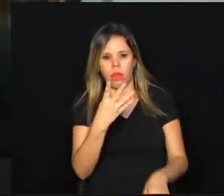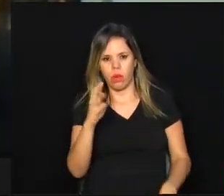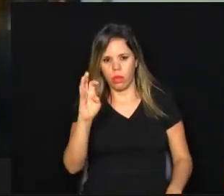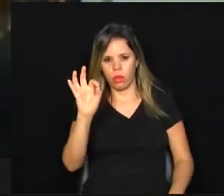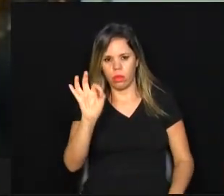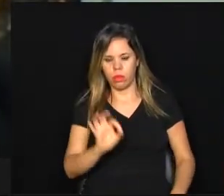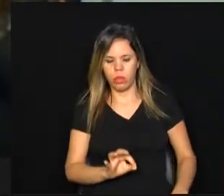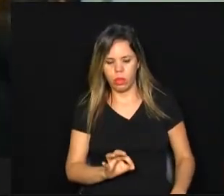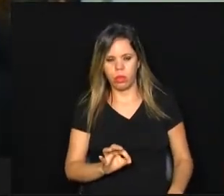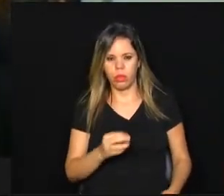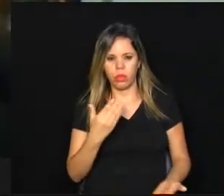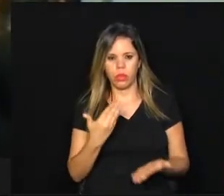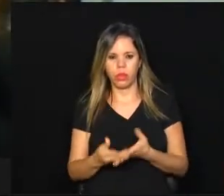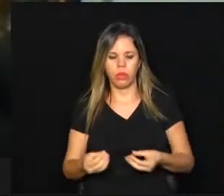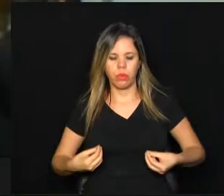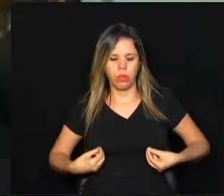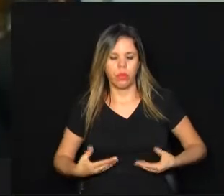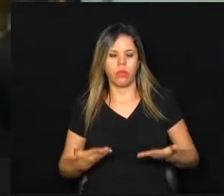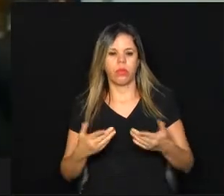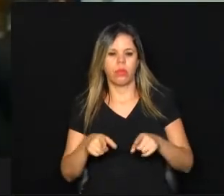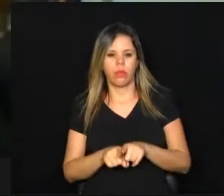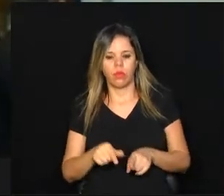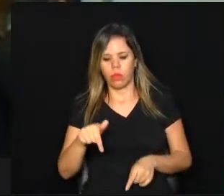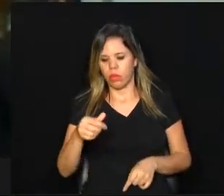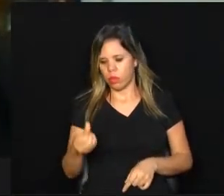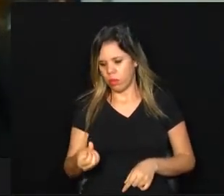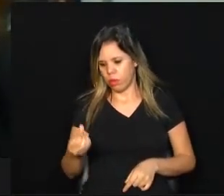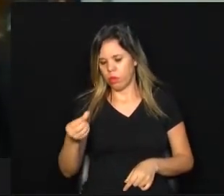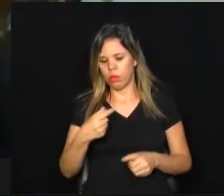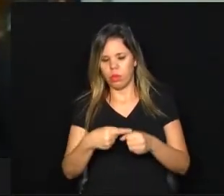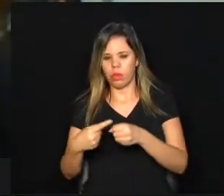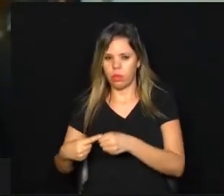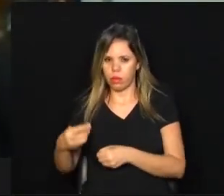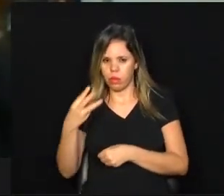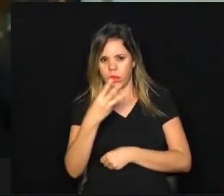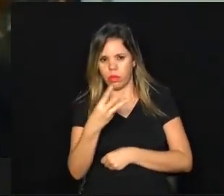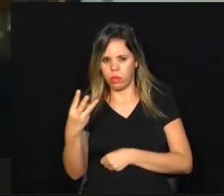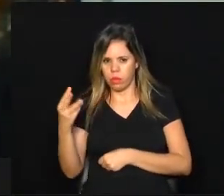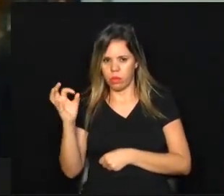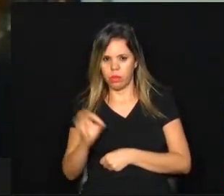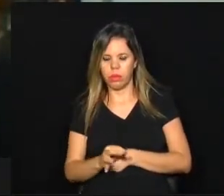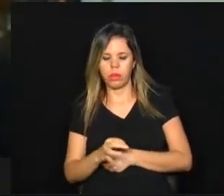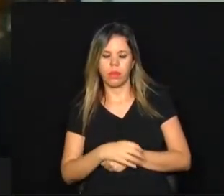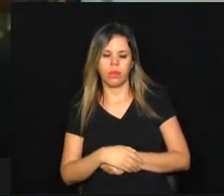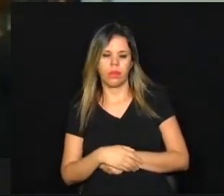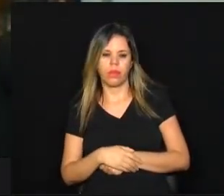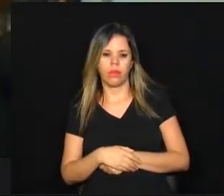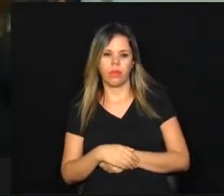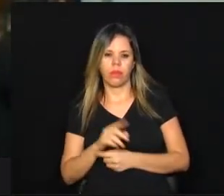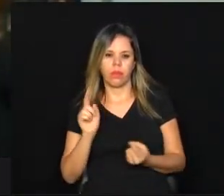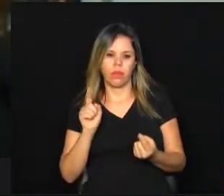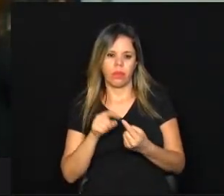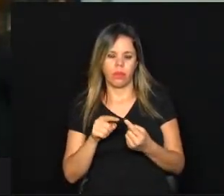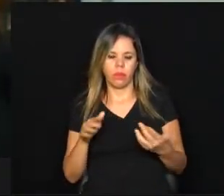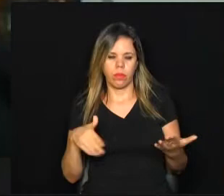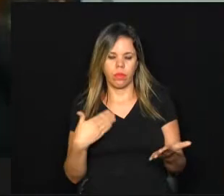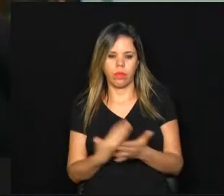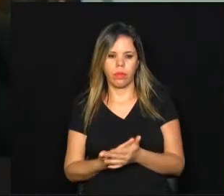de perdas nos 76 municípios. Estamos com 33%. E a meta até